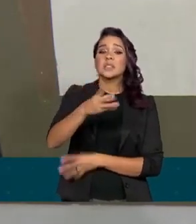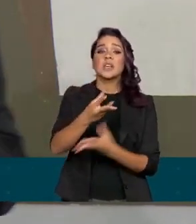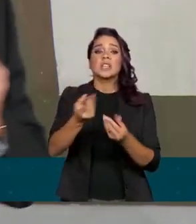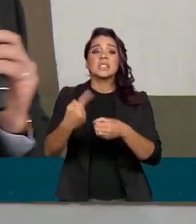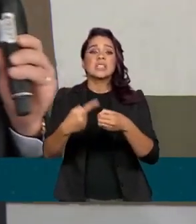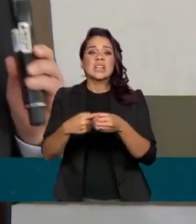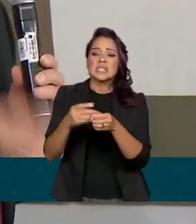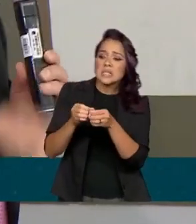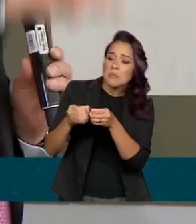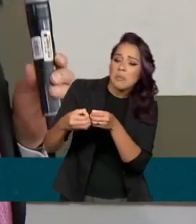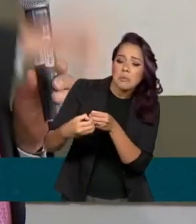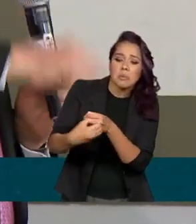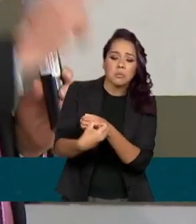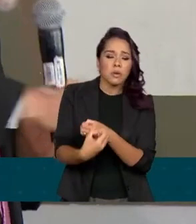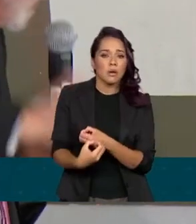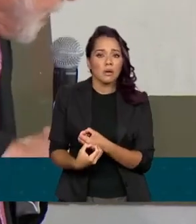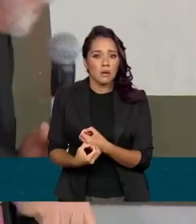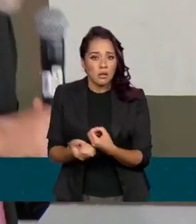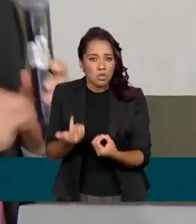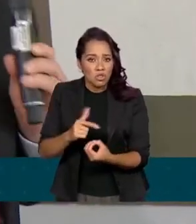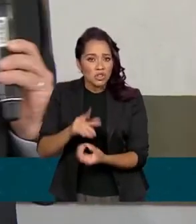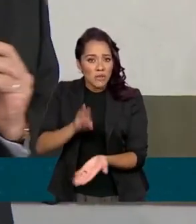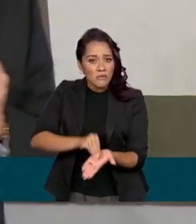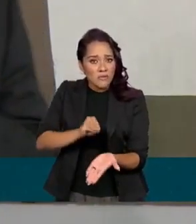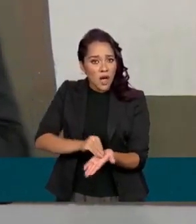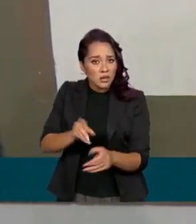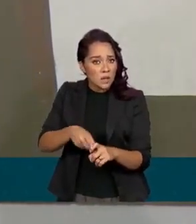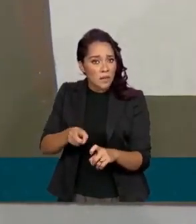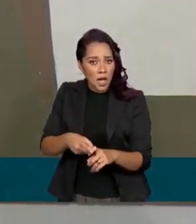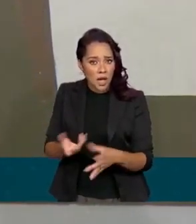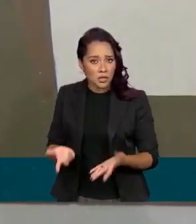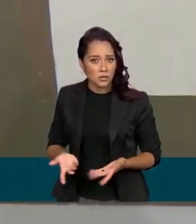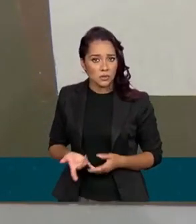das cidades desse país a gente tem carência de médico.